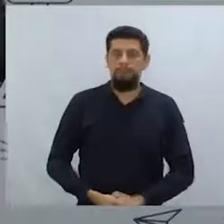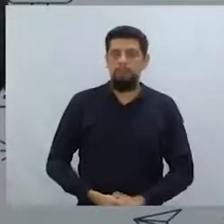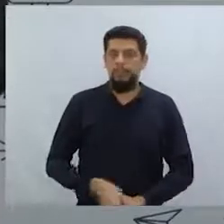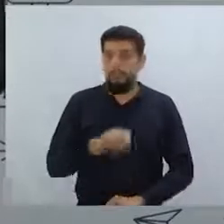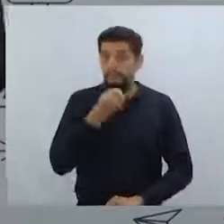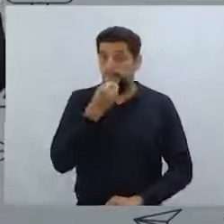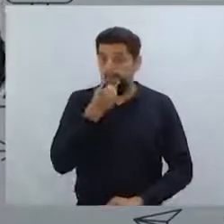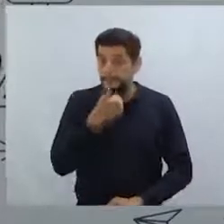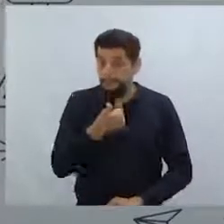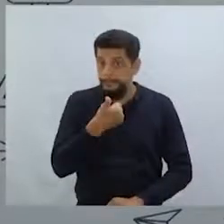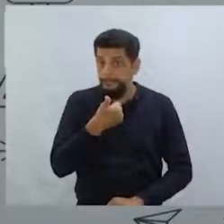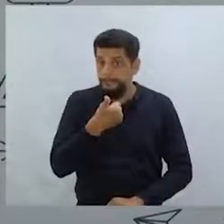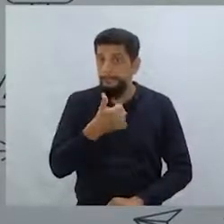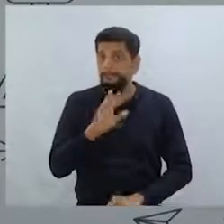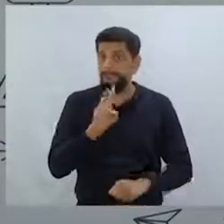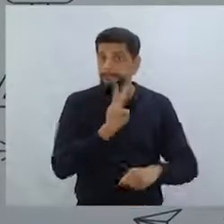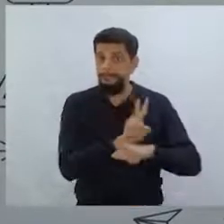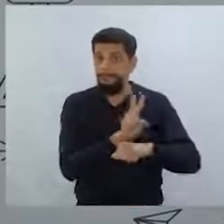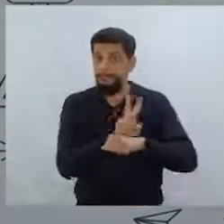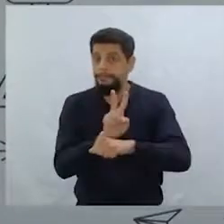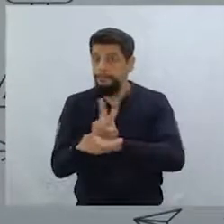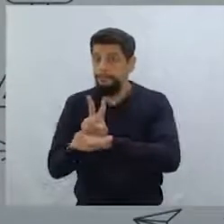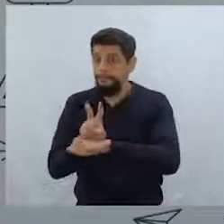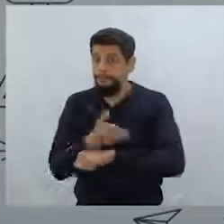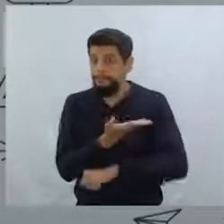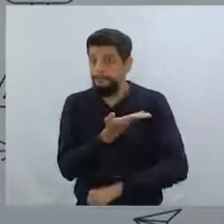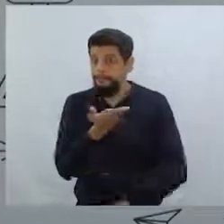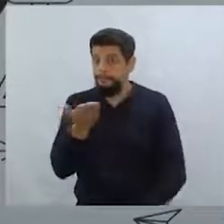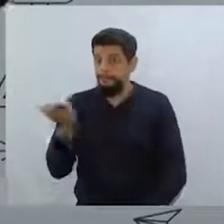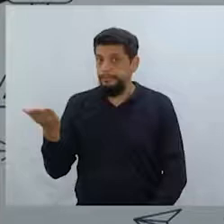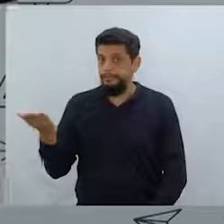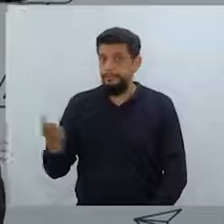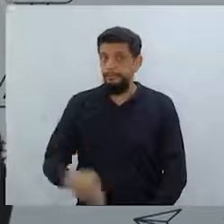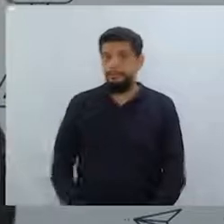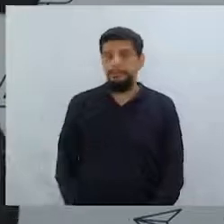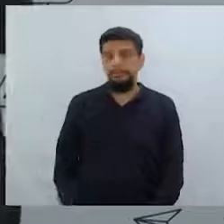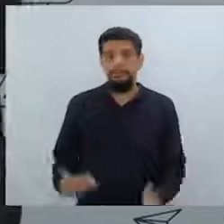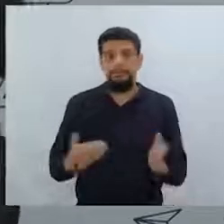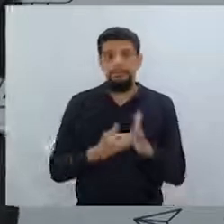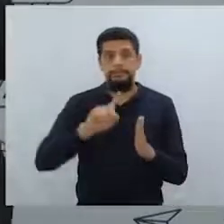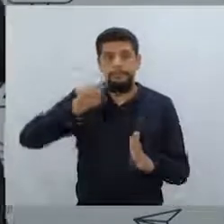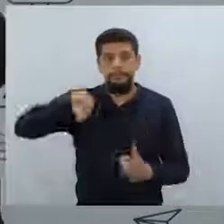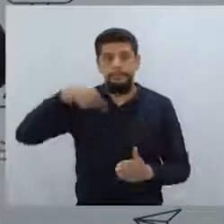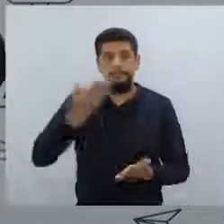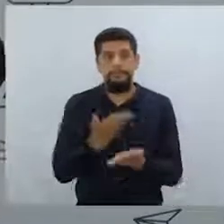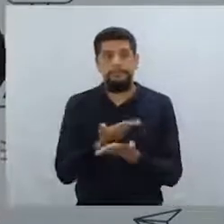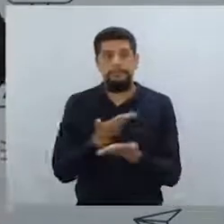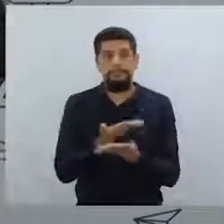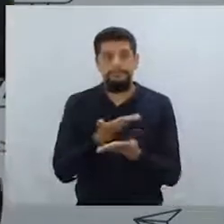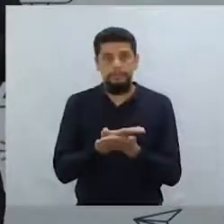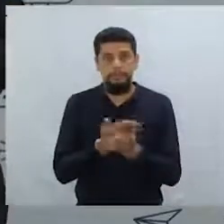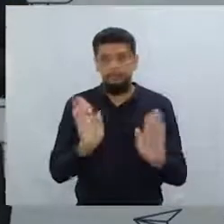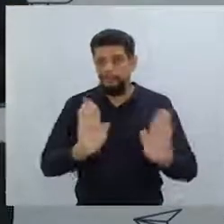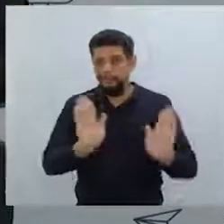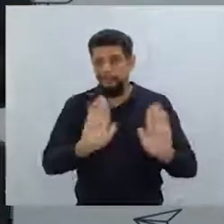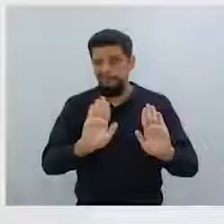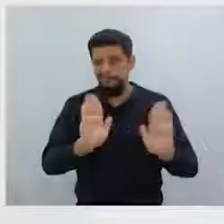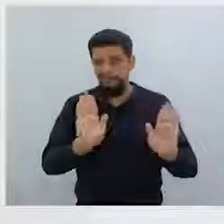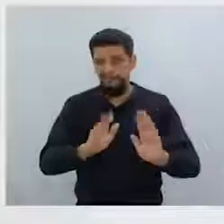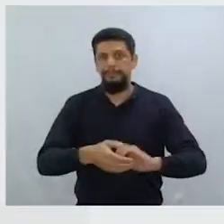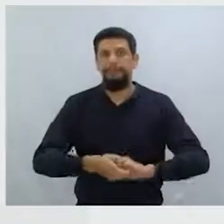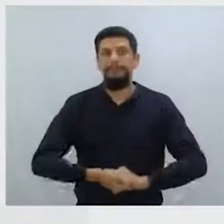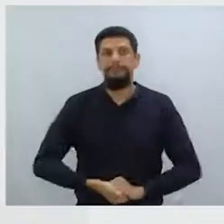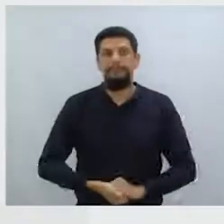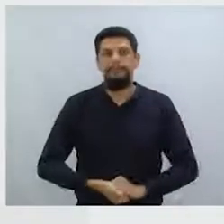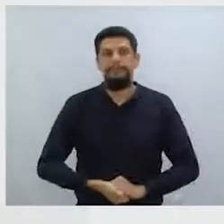outros. Fiquem bem, se cuidem e até a próxima aula.